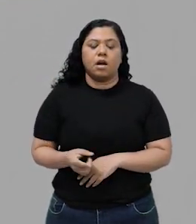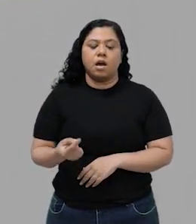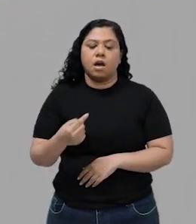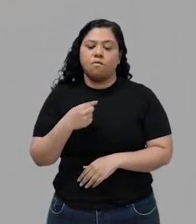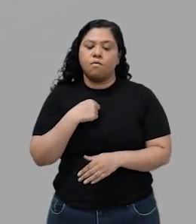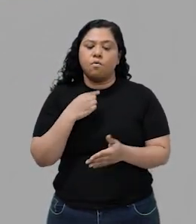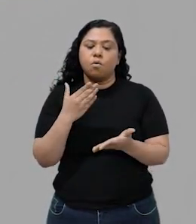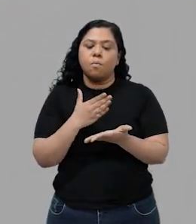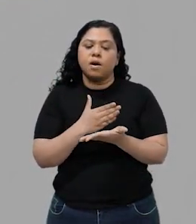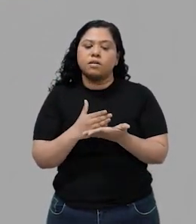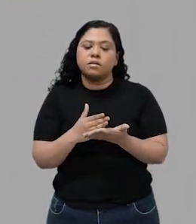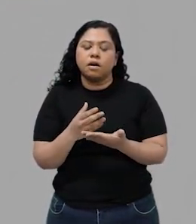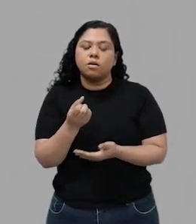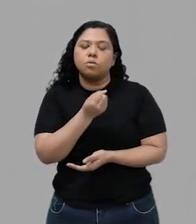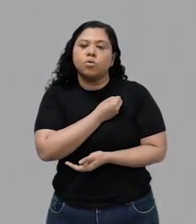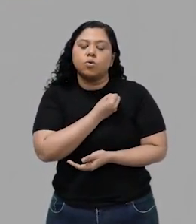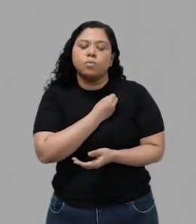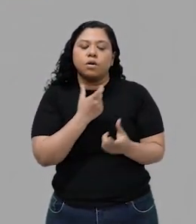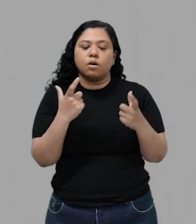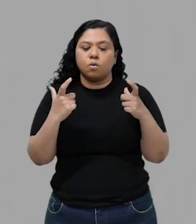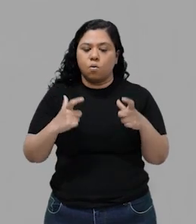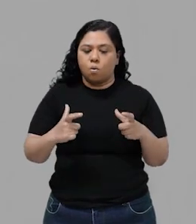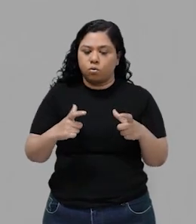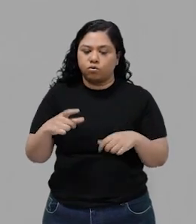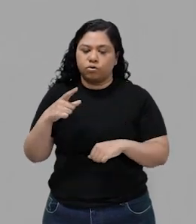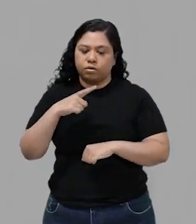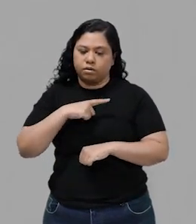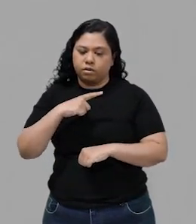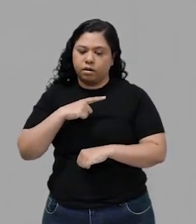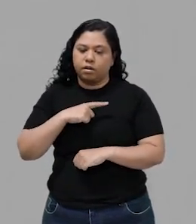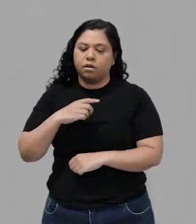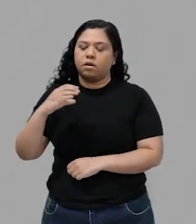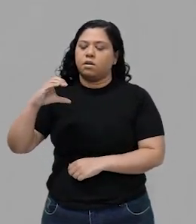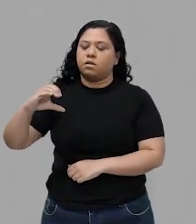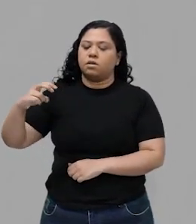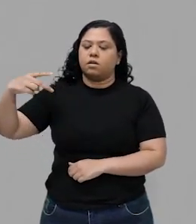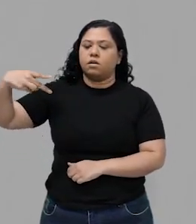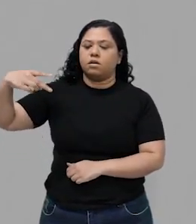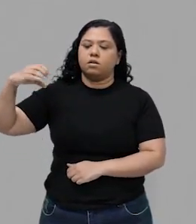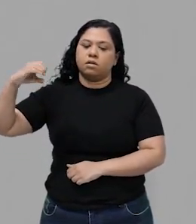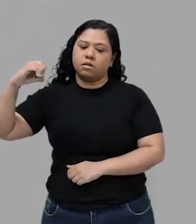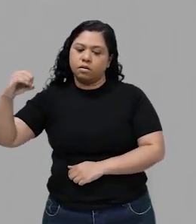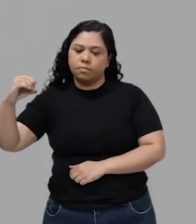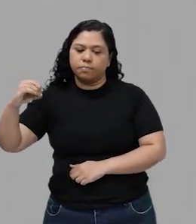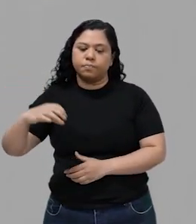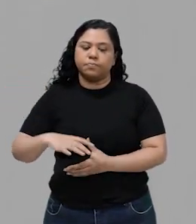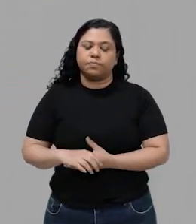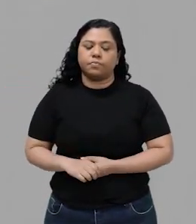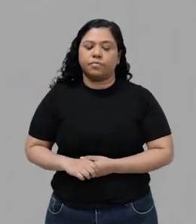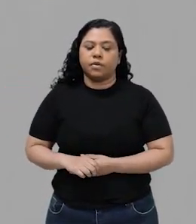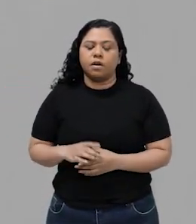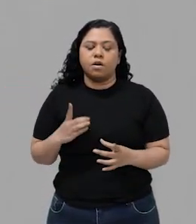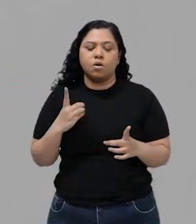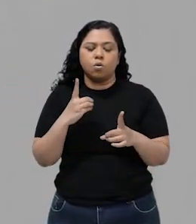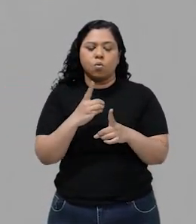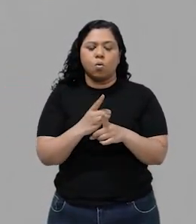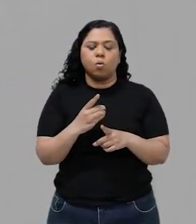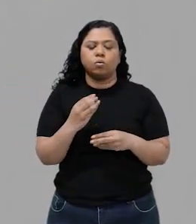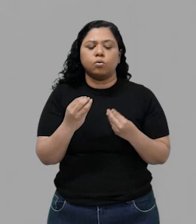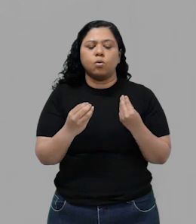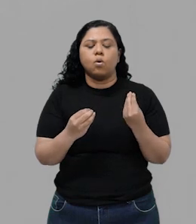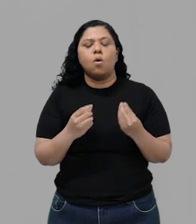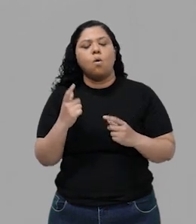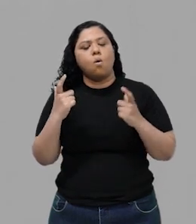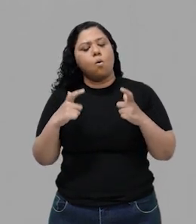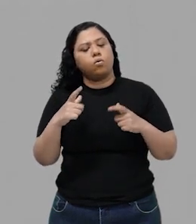partir da extremidade que tem a carbonila, ok? Localizo a posição da ramificação